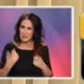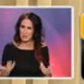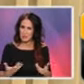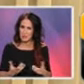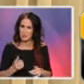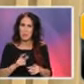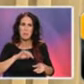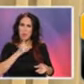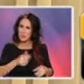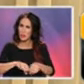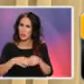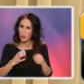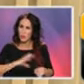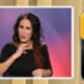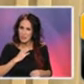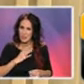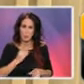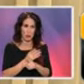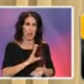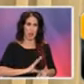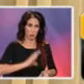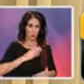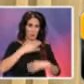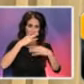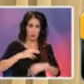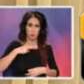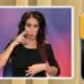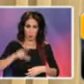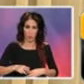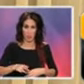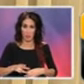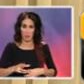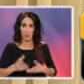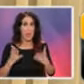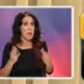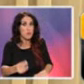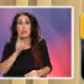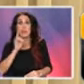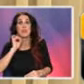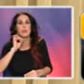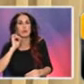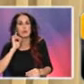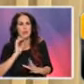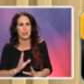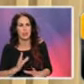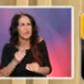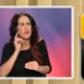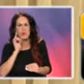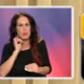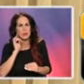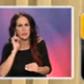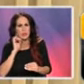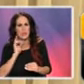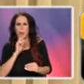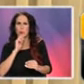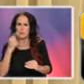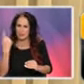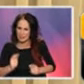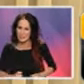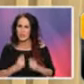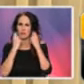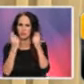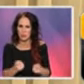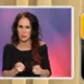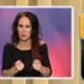confiança e a credibilidade do país são essenciais para que haja investimento